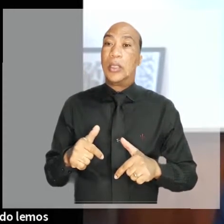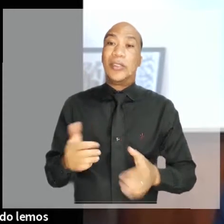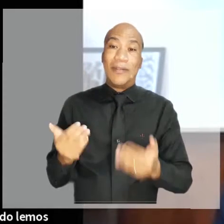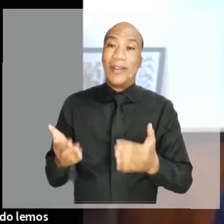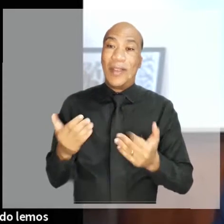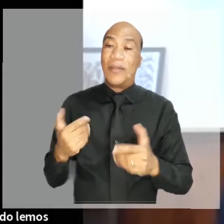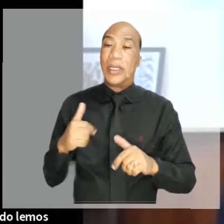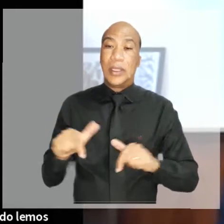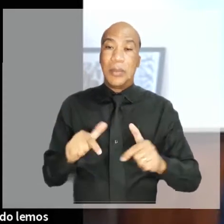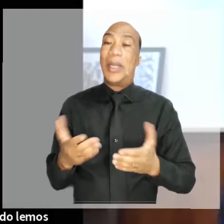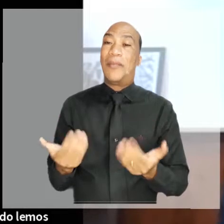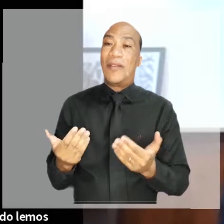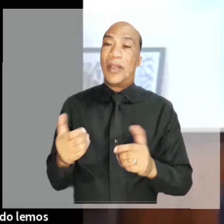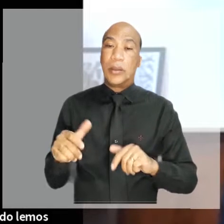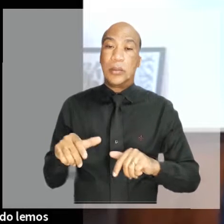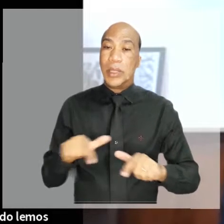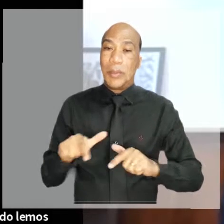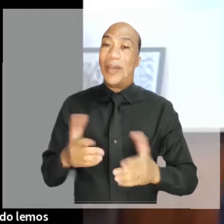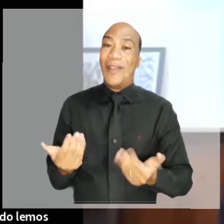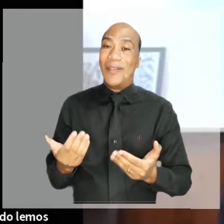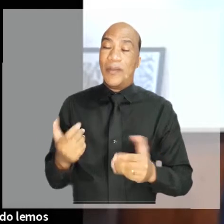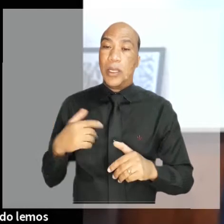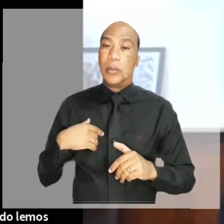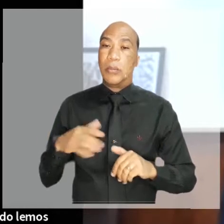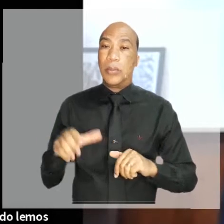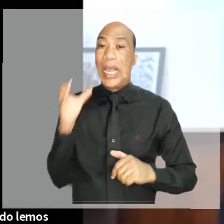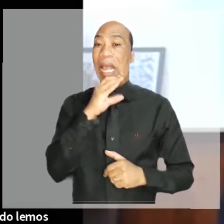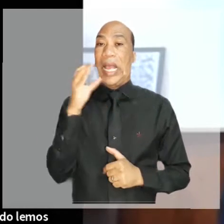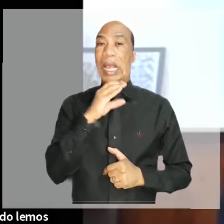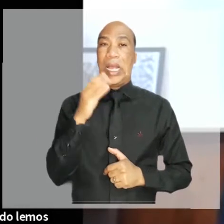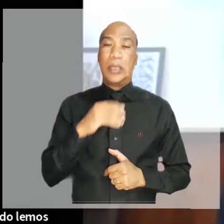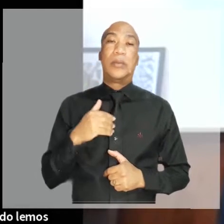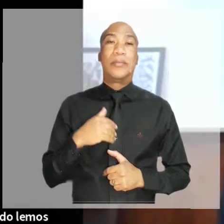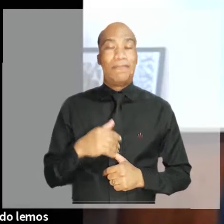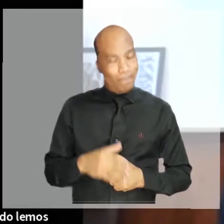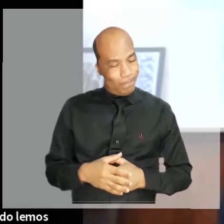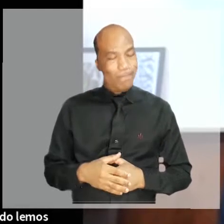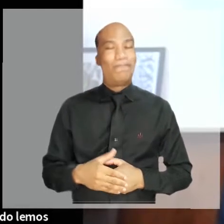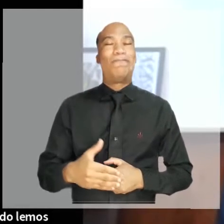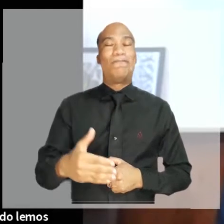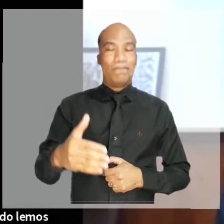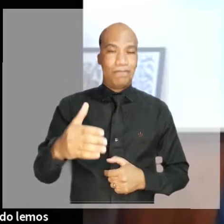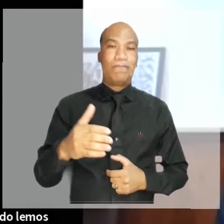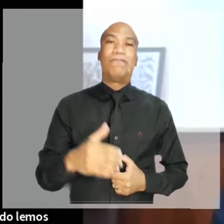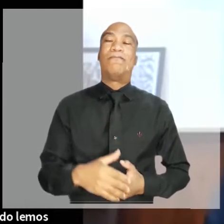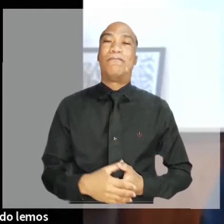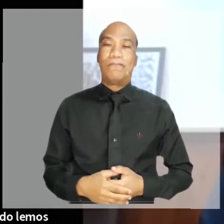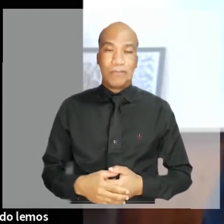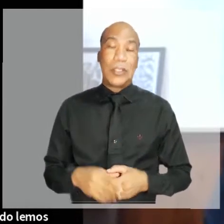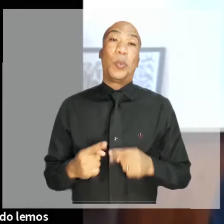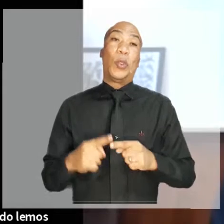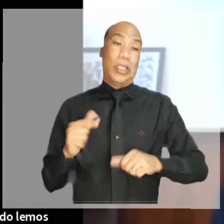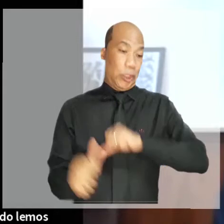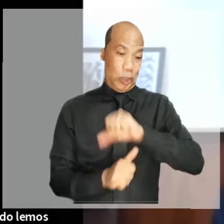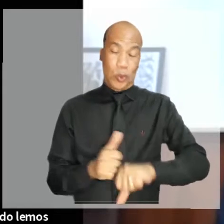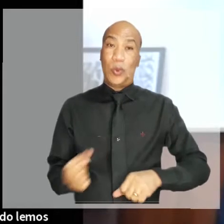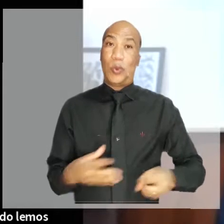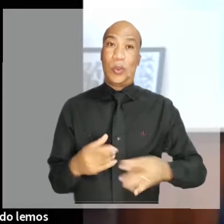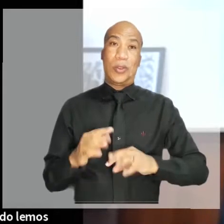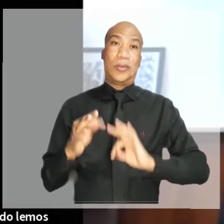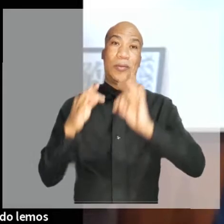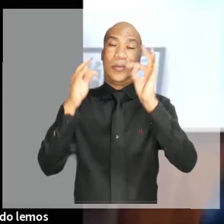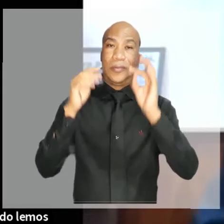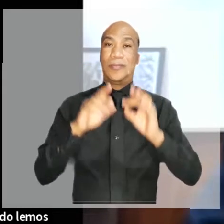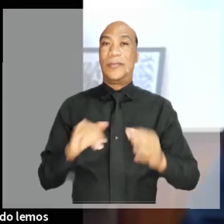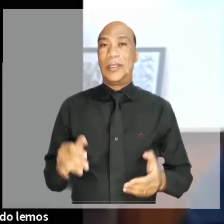níveis de serviço que sejam compatíveis com essa transformação digital pela qual a gente passou. E só para encerrar